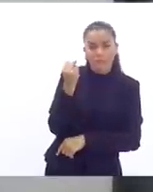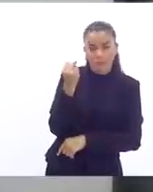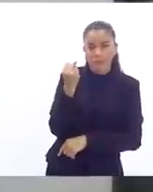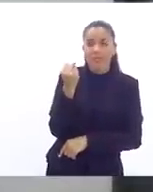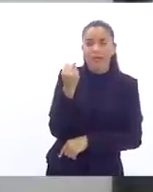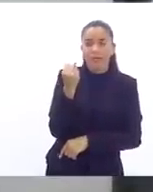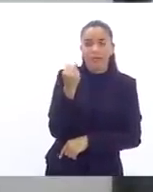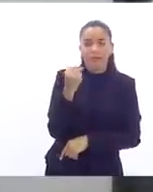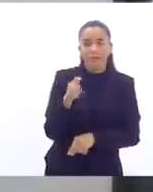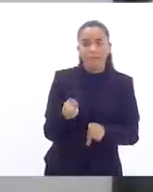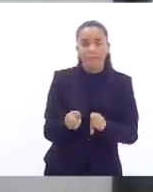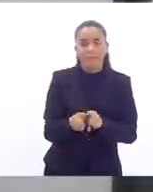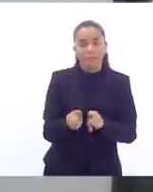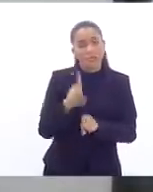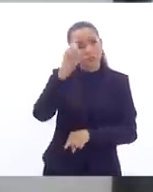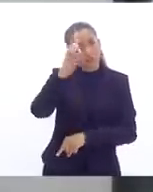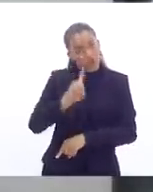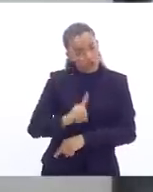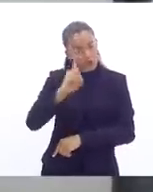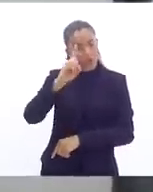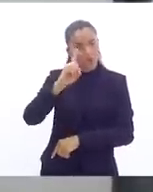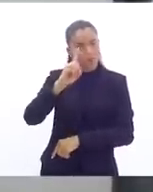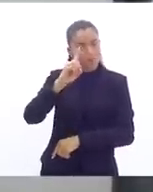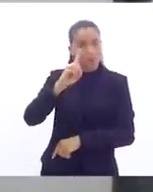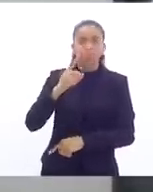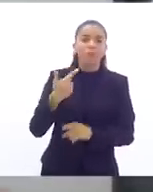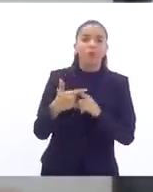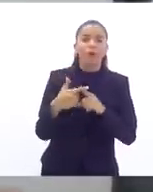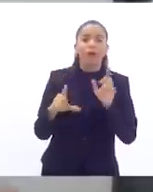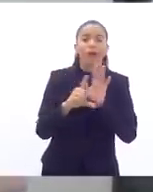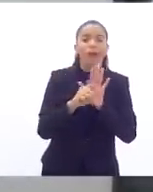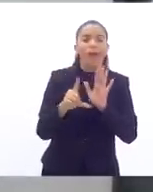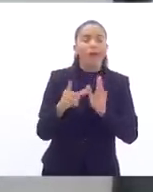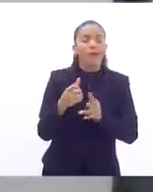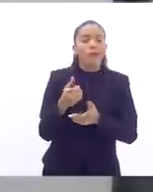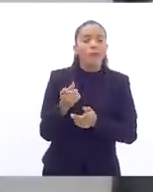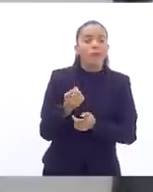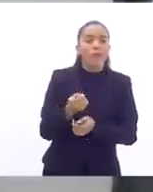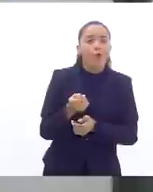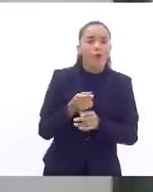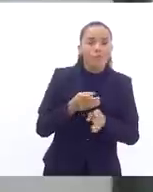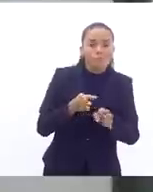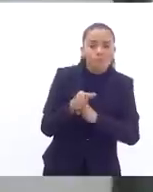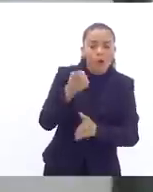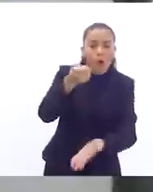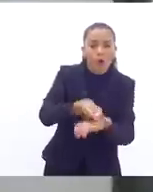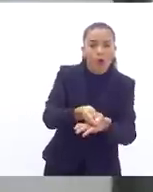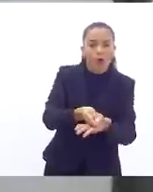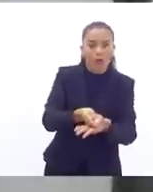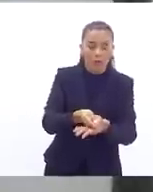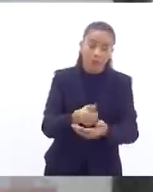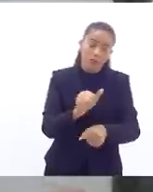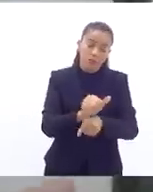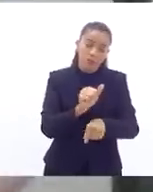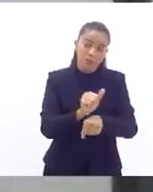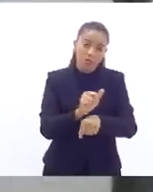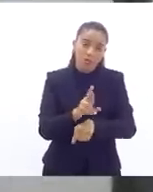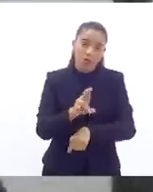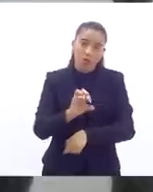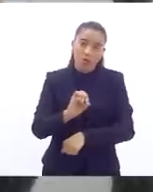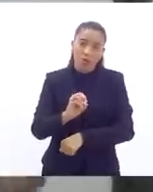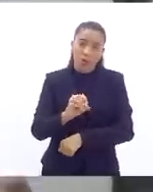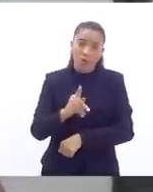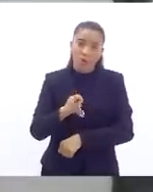exercer essa essa esse direito porque a lei ainda não foi regulamentada tá esperando a questão aí do Rio previdência e os